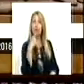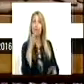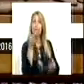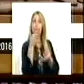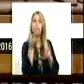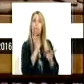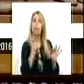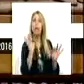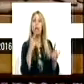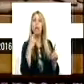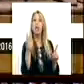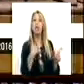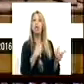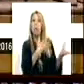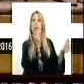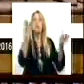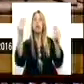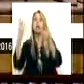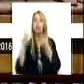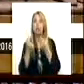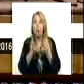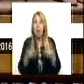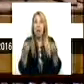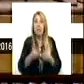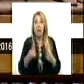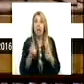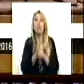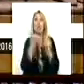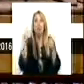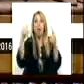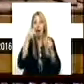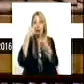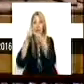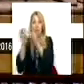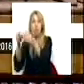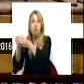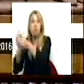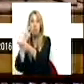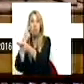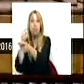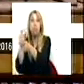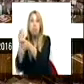melodia: somos tantos a não ter quase nada, porque há uns poucos que têm quase tudo.